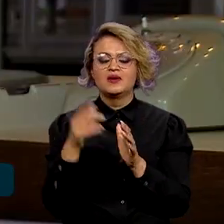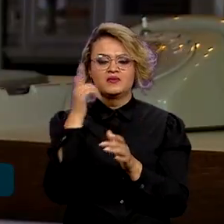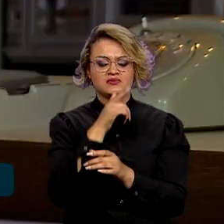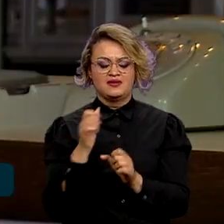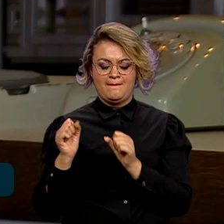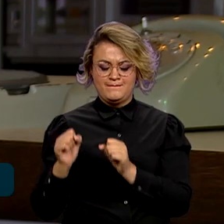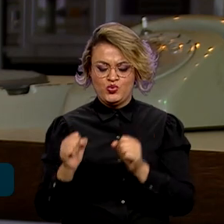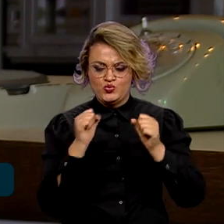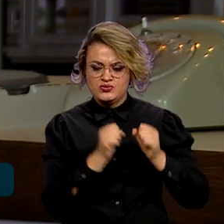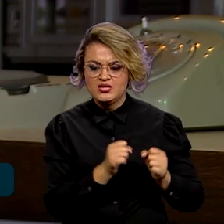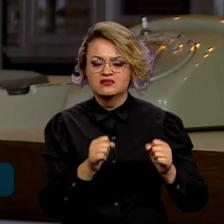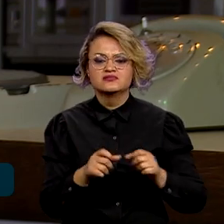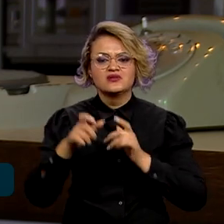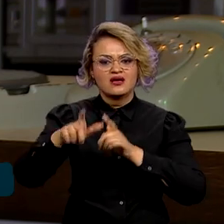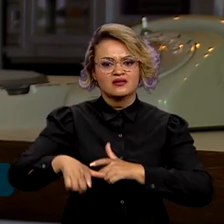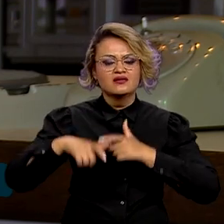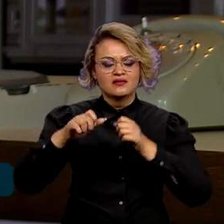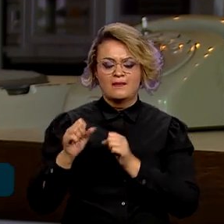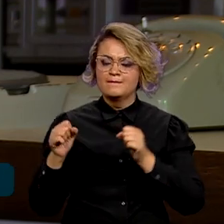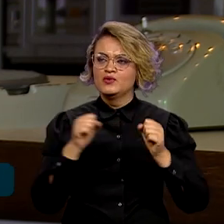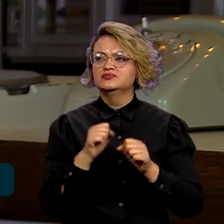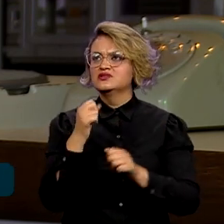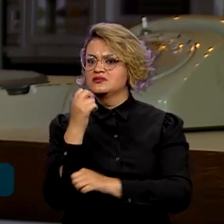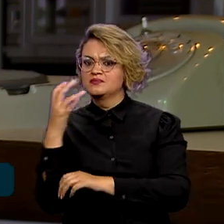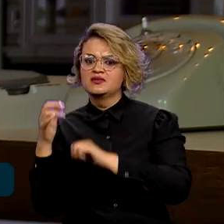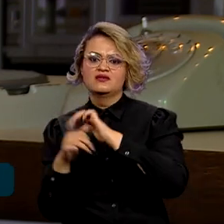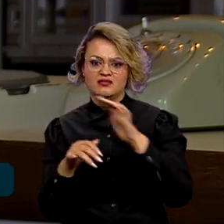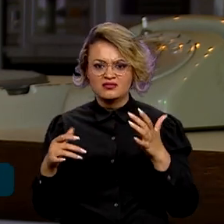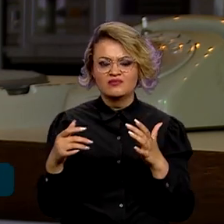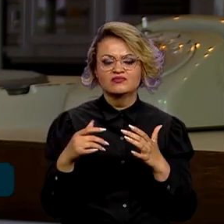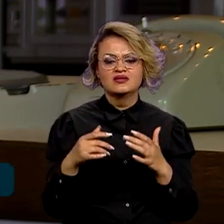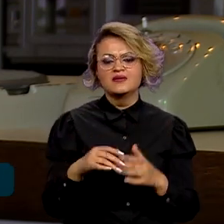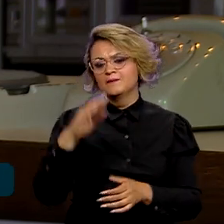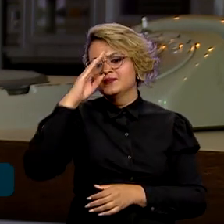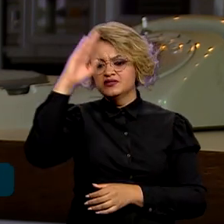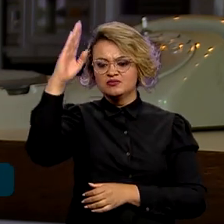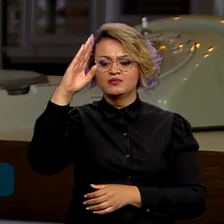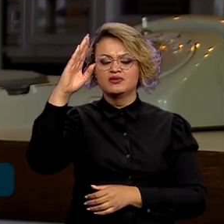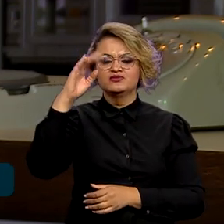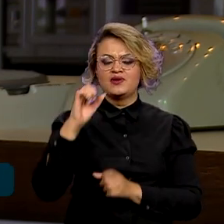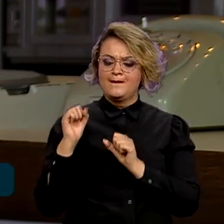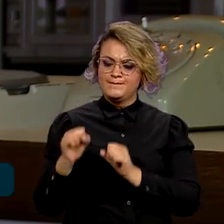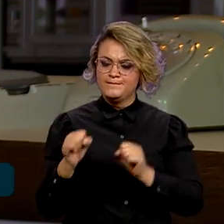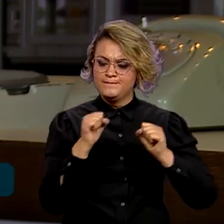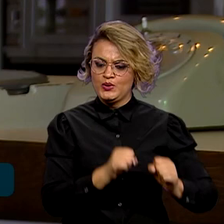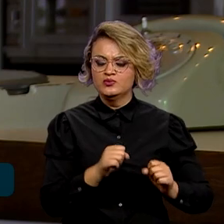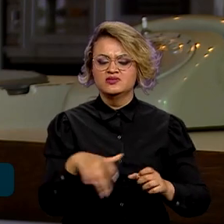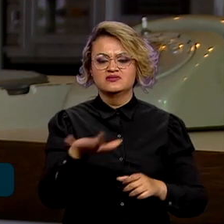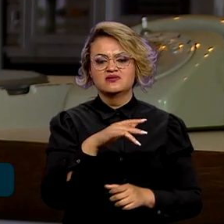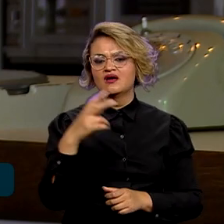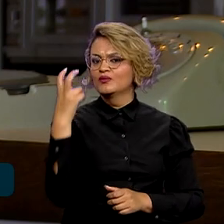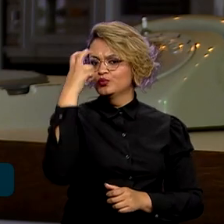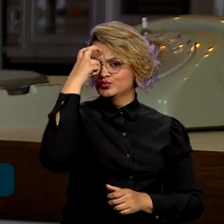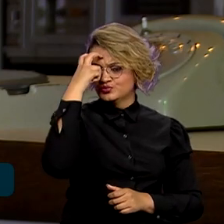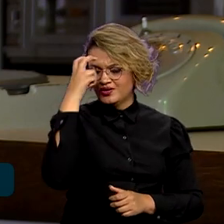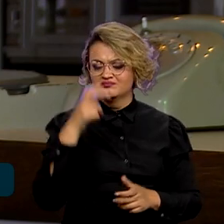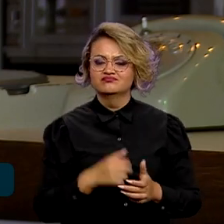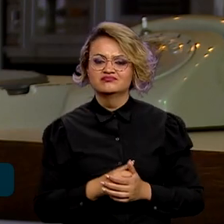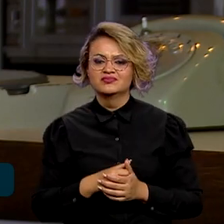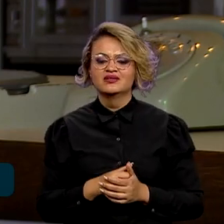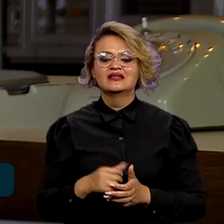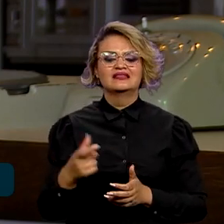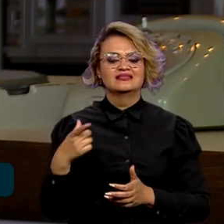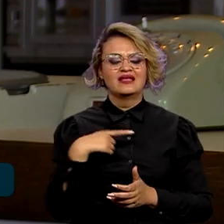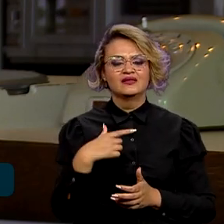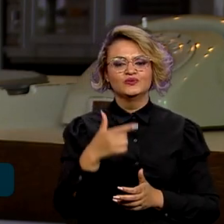potência agrícola, a potência ambiental que nós somos e, principalmente, a potência cultural que nós somos. Nós temos